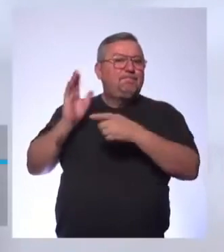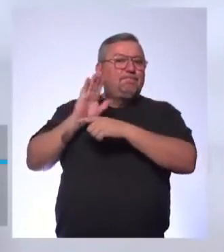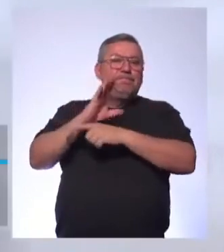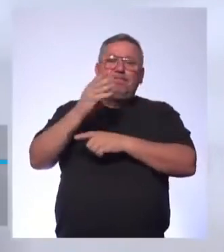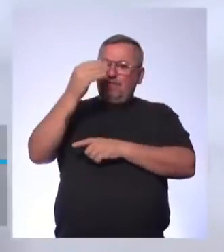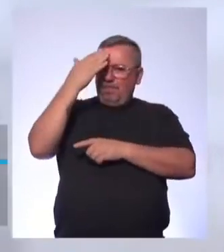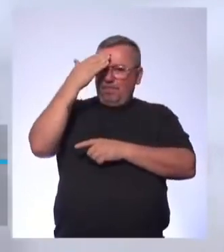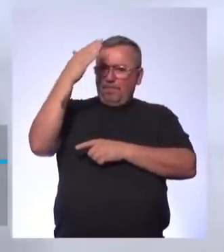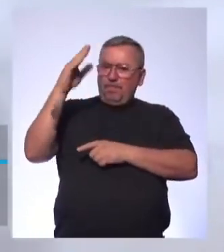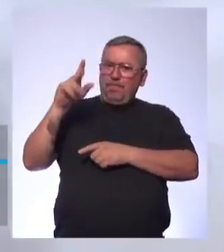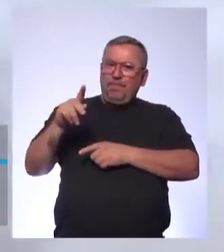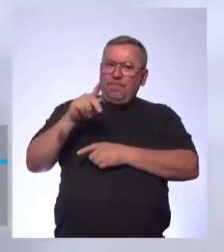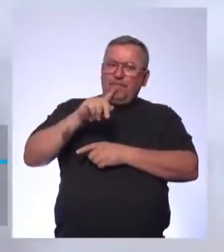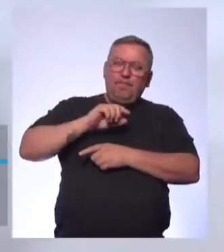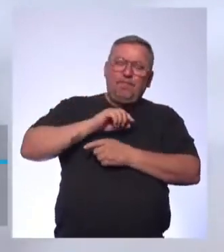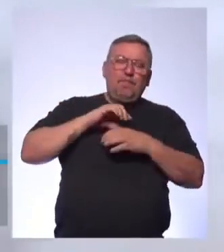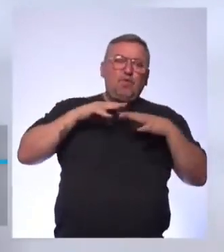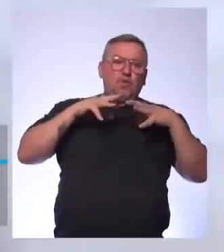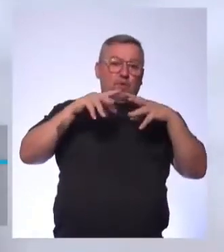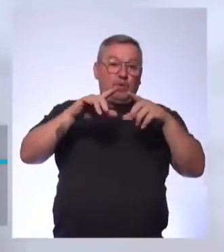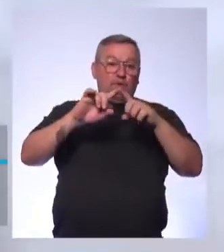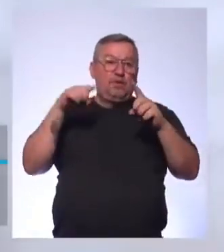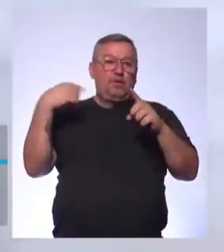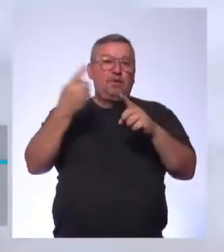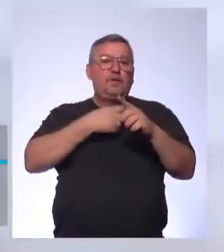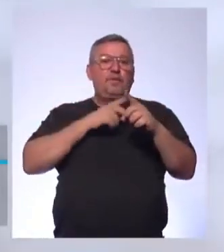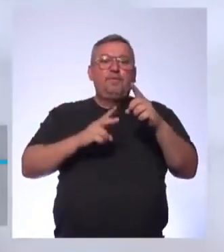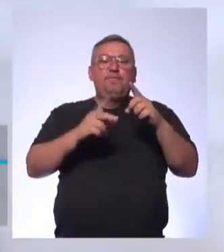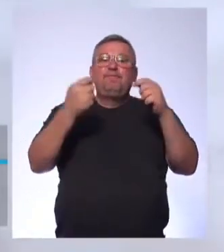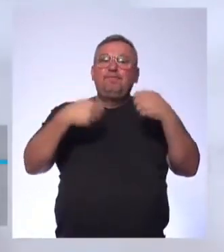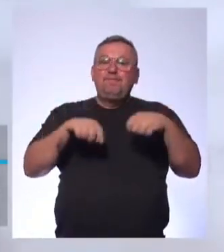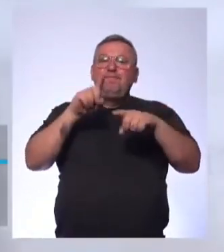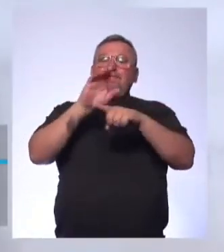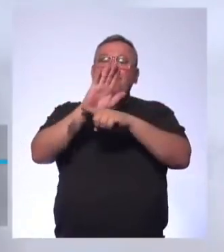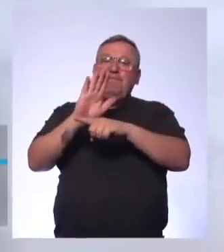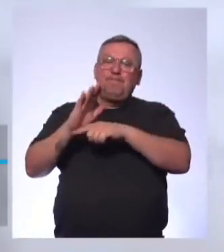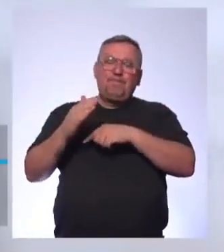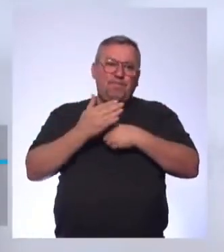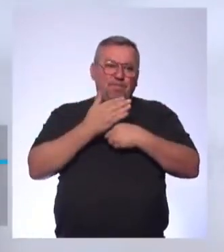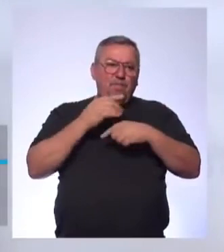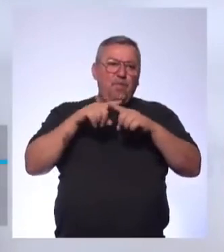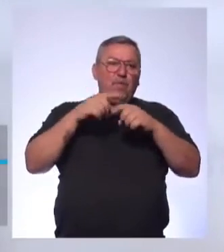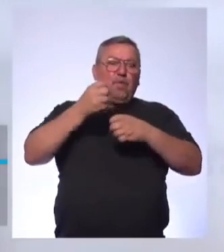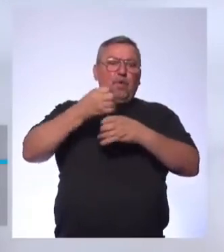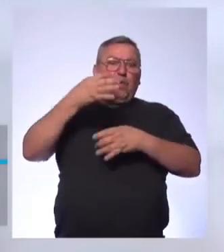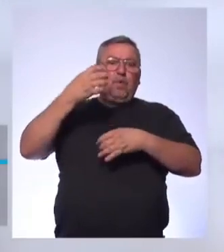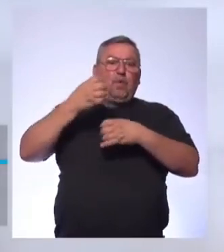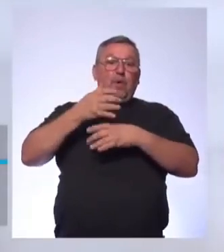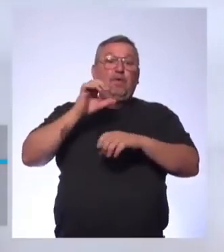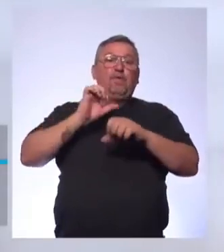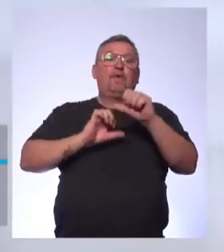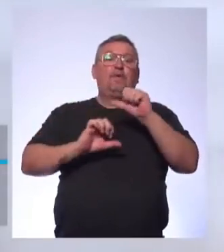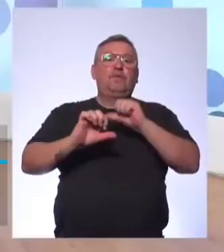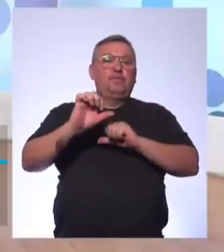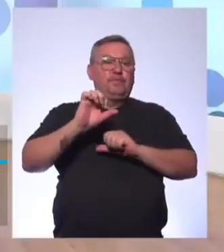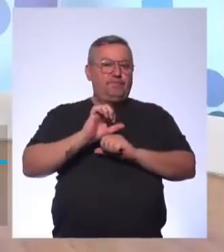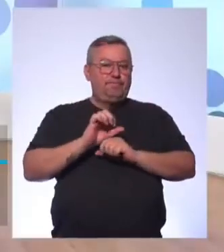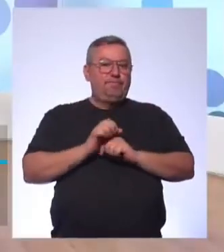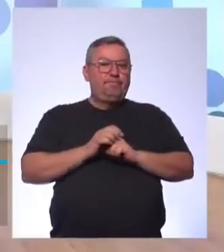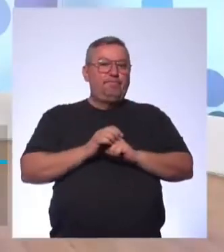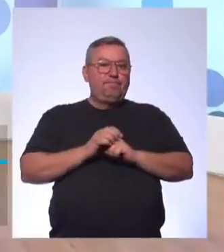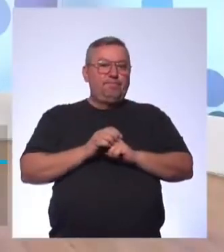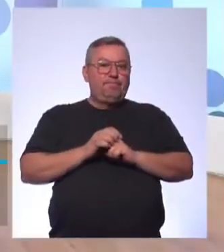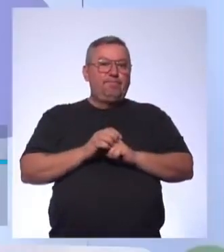Muito obrigada, professores. E nós vamos continuar precisando da ajuda de vocês, porque o chat vai mudar, né, Ed? É isso aí,